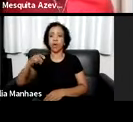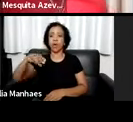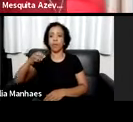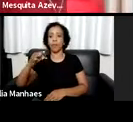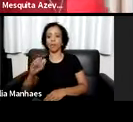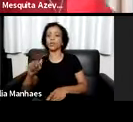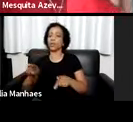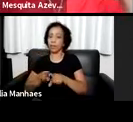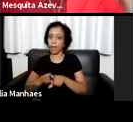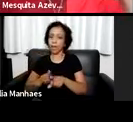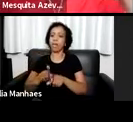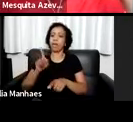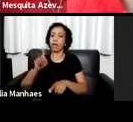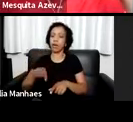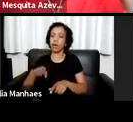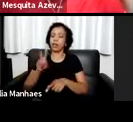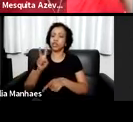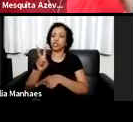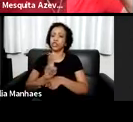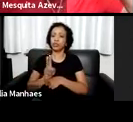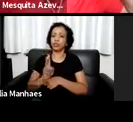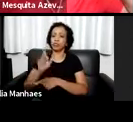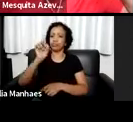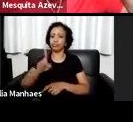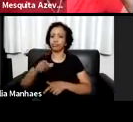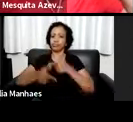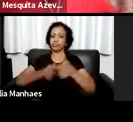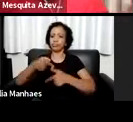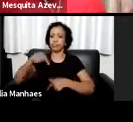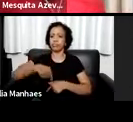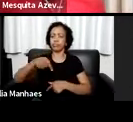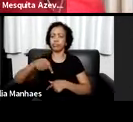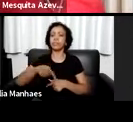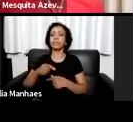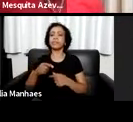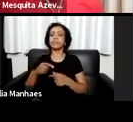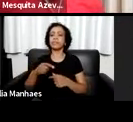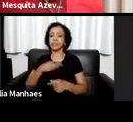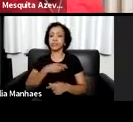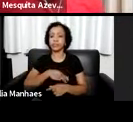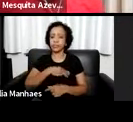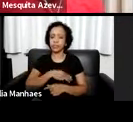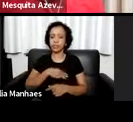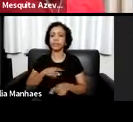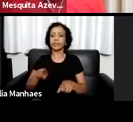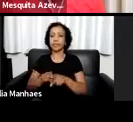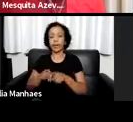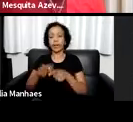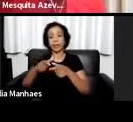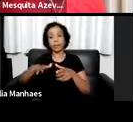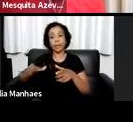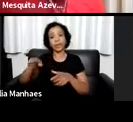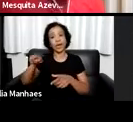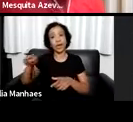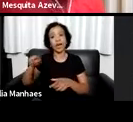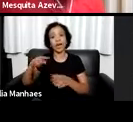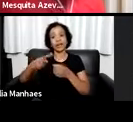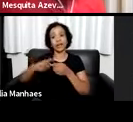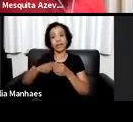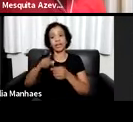está unido com a Rosângela Pinheiro, de Iguaba Grande, aqui na região dos Lagos, no interior do Rio. Também está com a Alana Santos, da